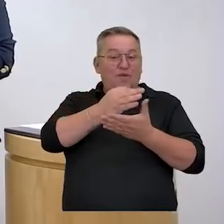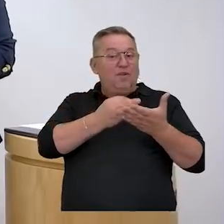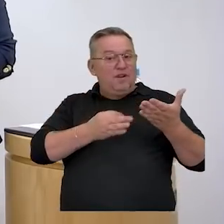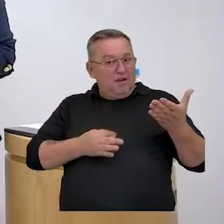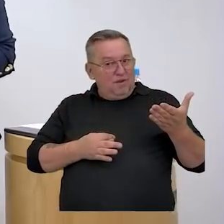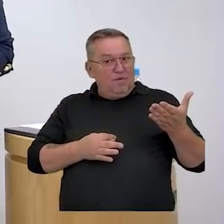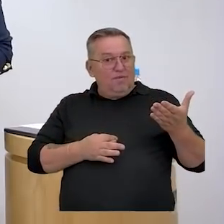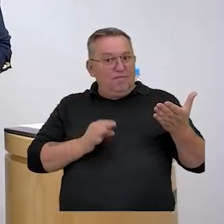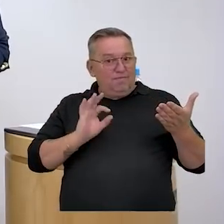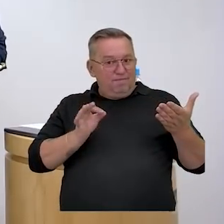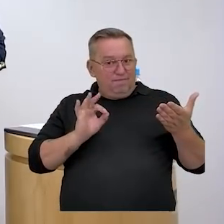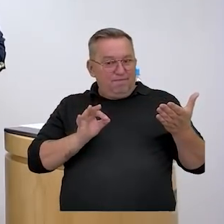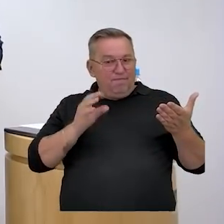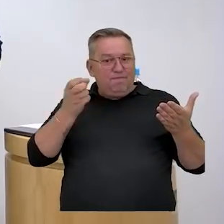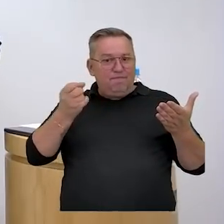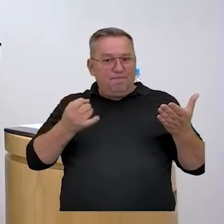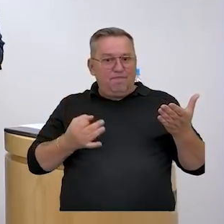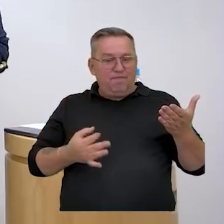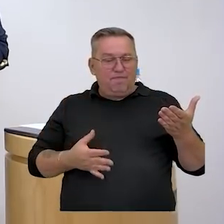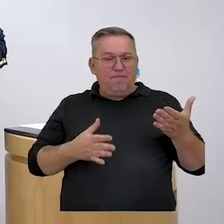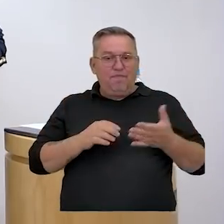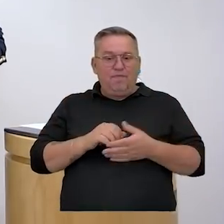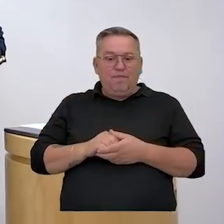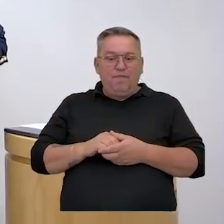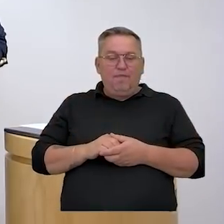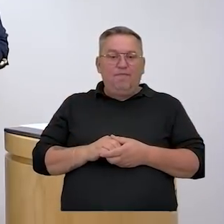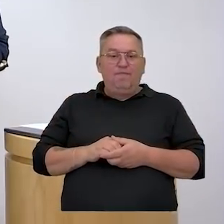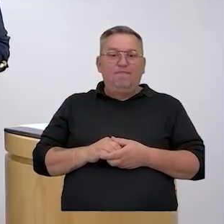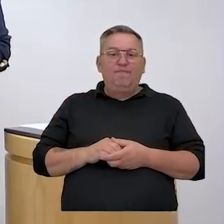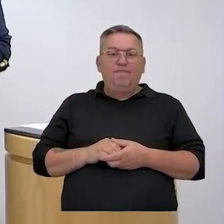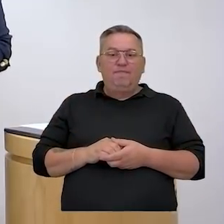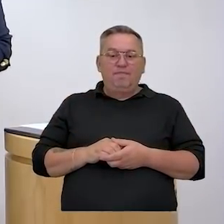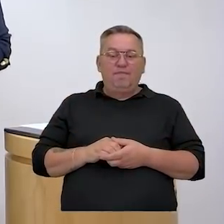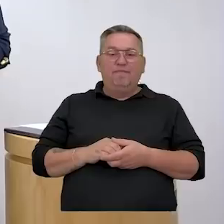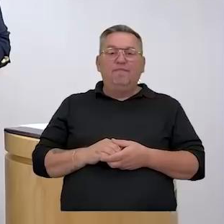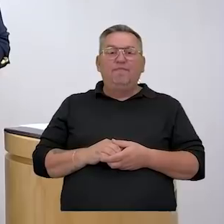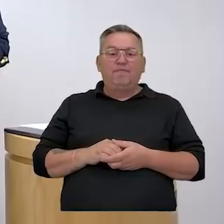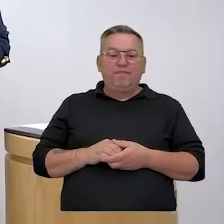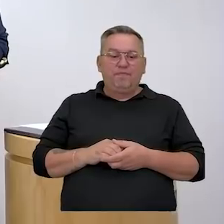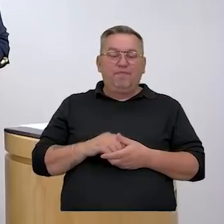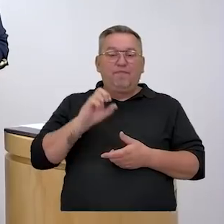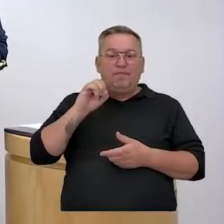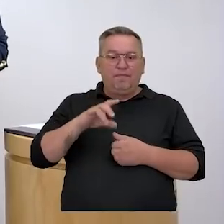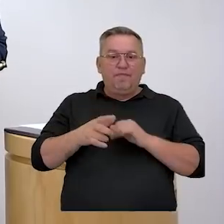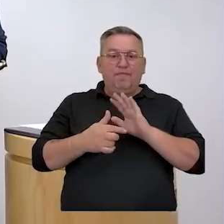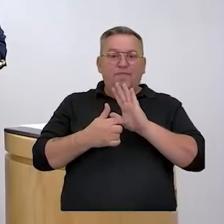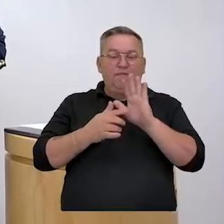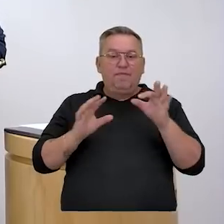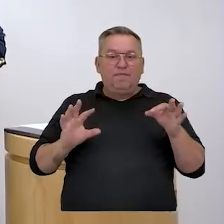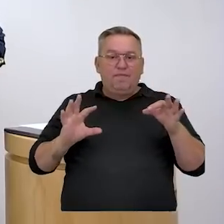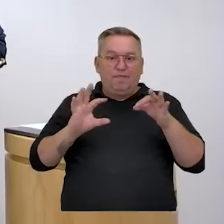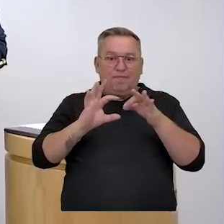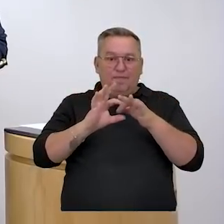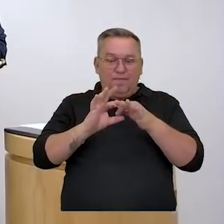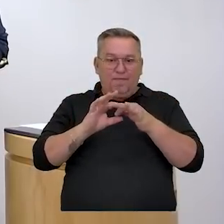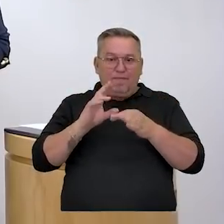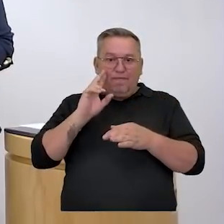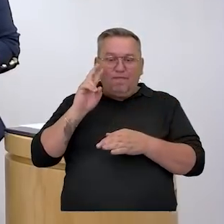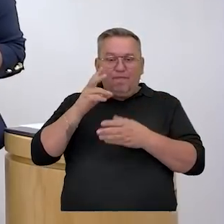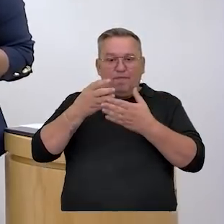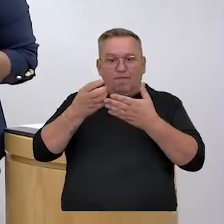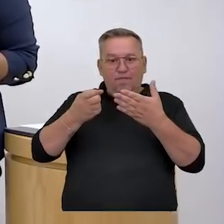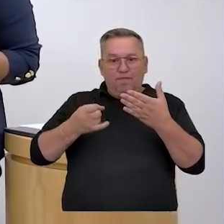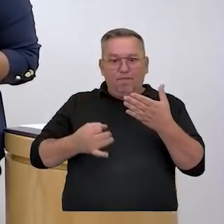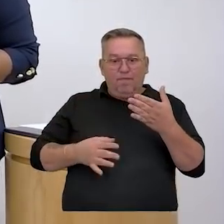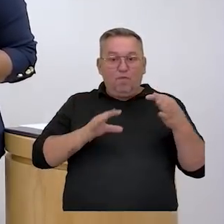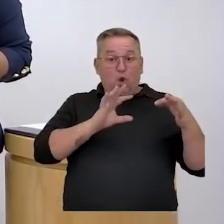vou explicar dentro do texto que nós vamos ler na sequência, tá? Então, se aparecerem aí as conjunções, nós já vamos explicar aí